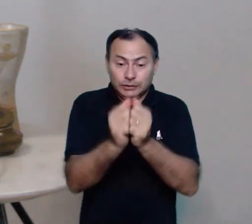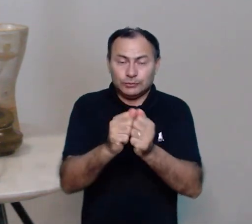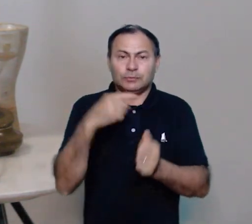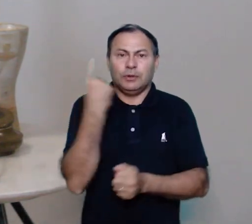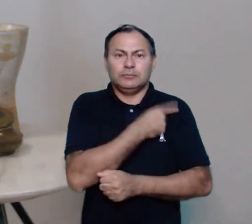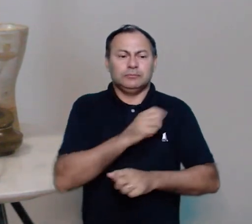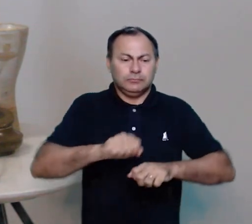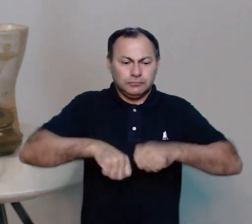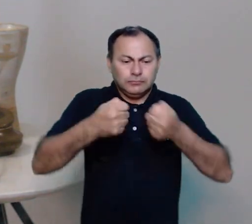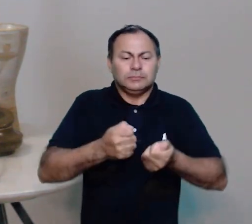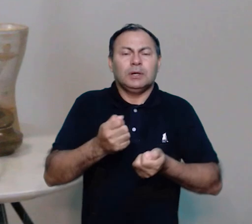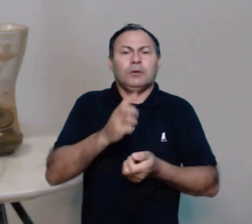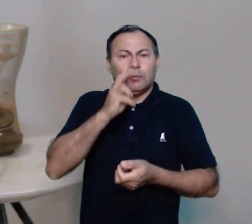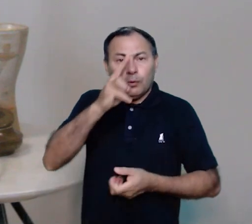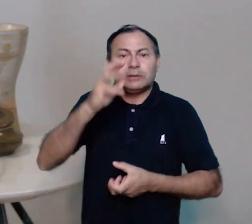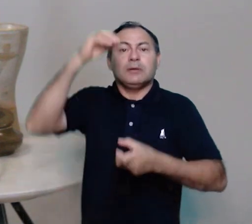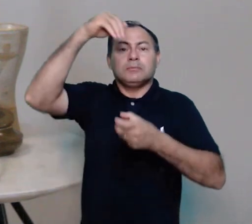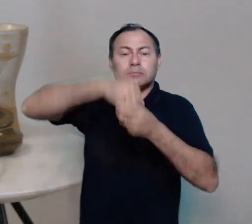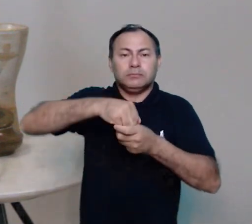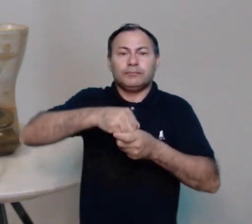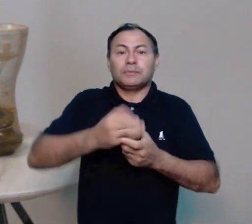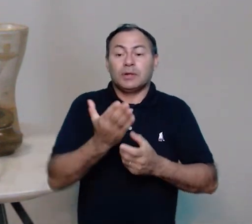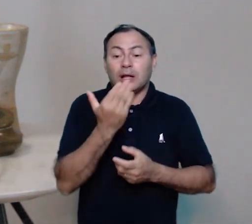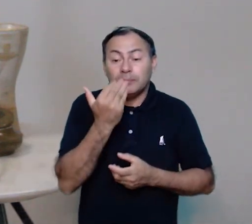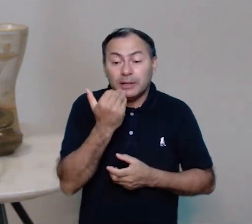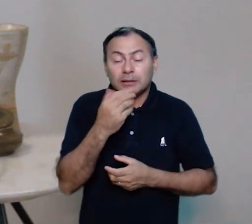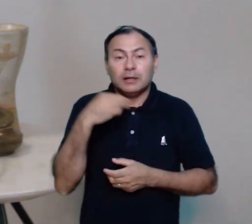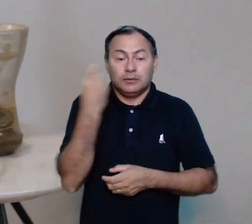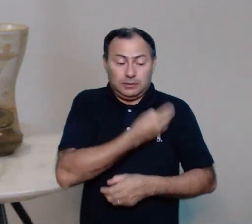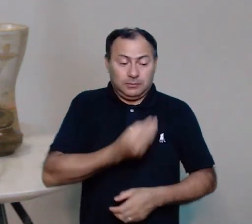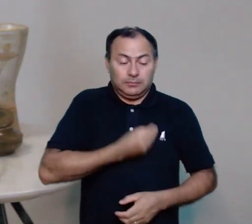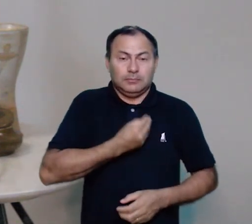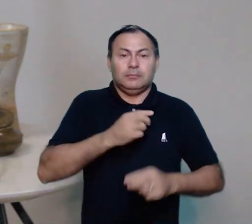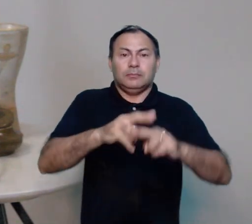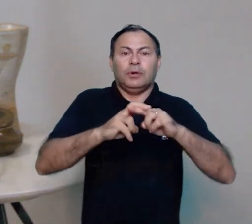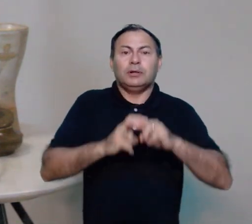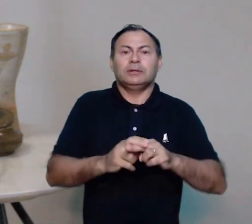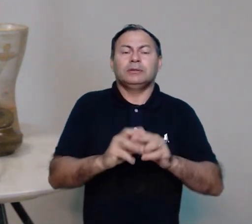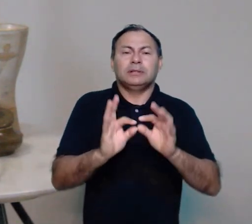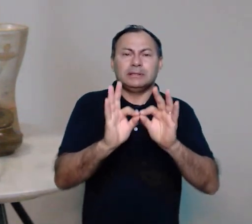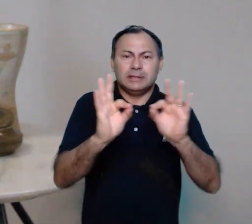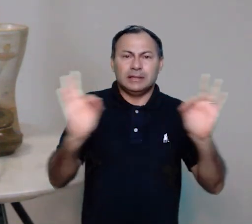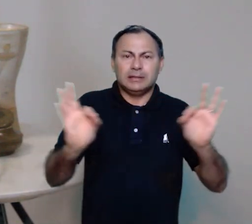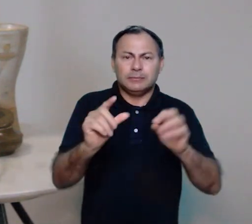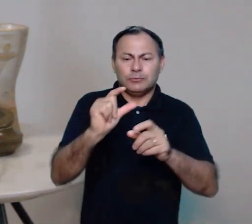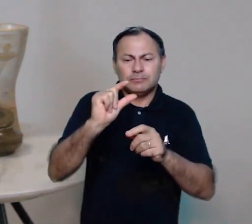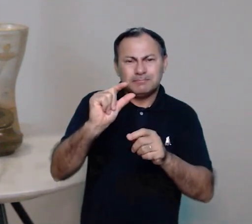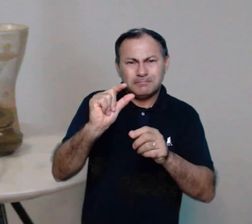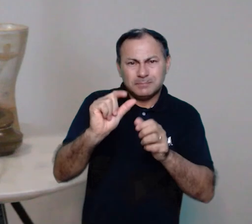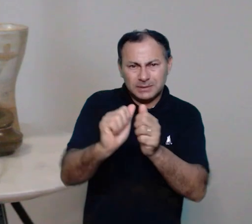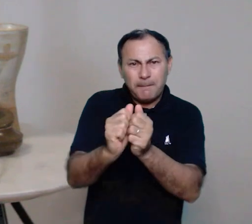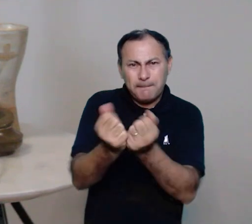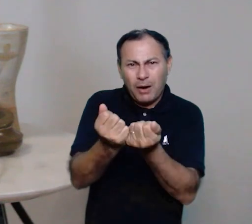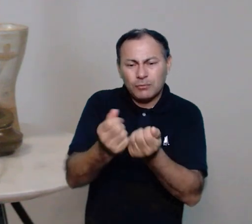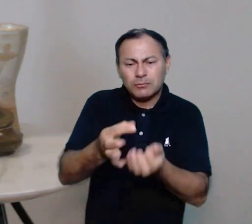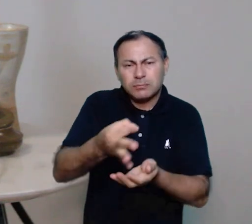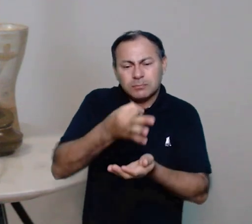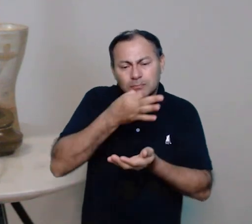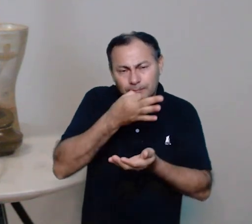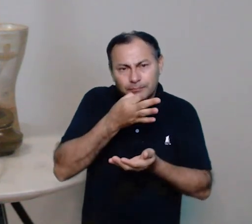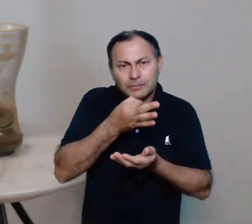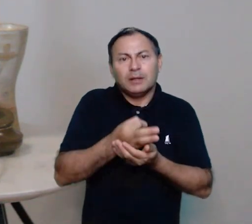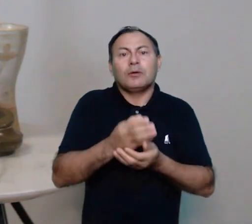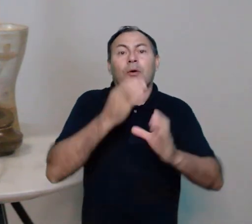conosco, nos revigorando por dentro, alimentando a nossa vida através de um simples pedaço de